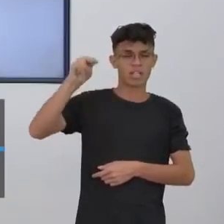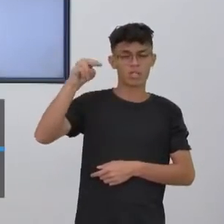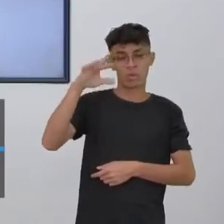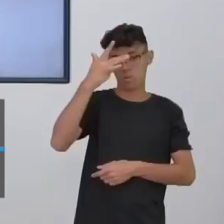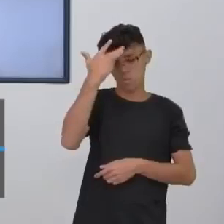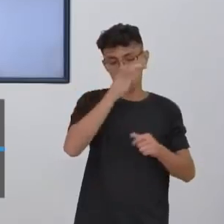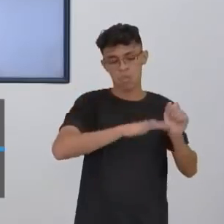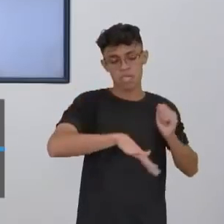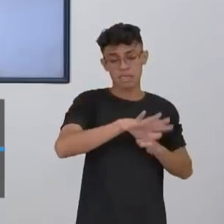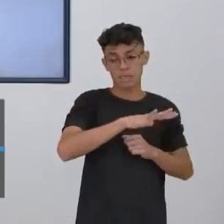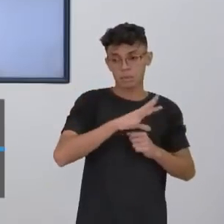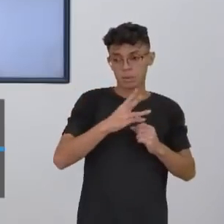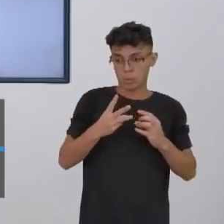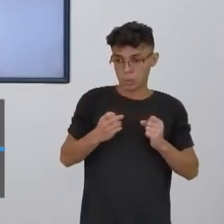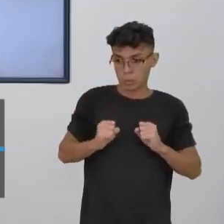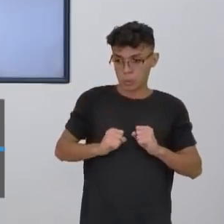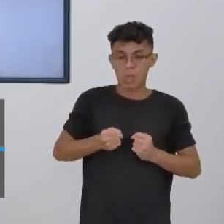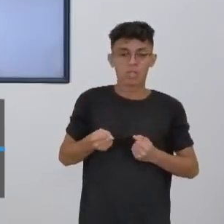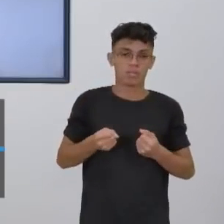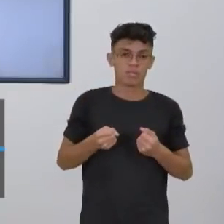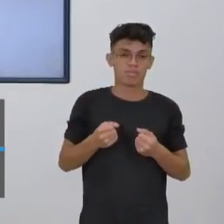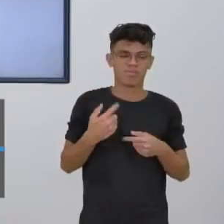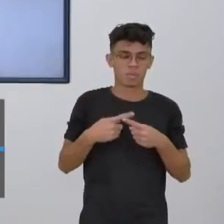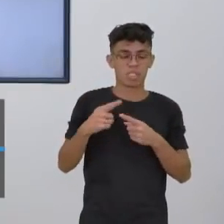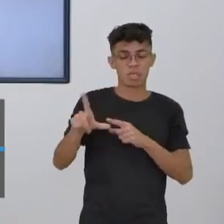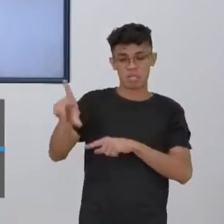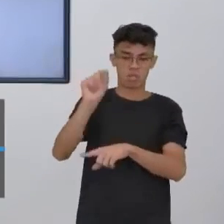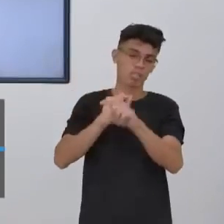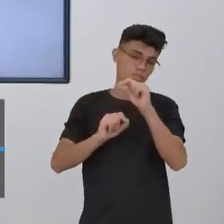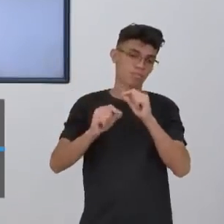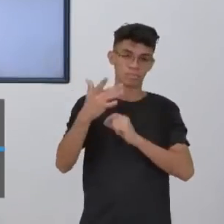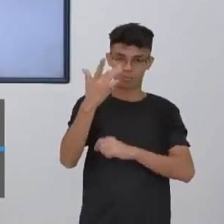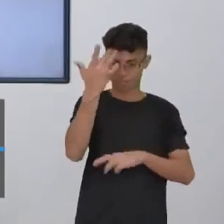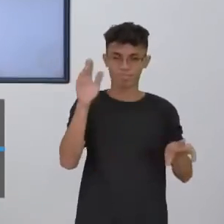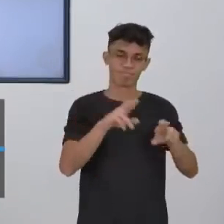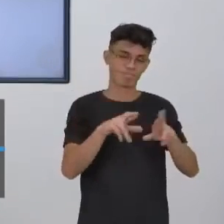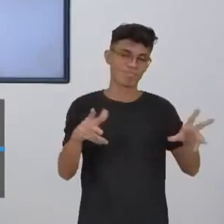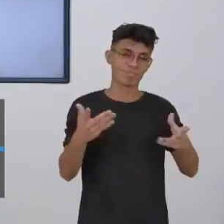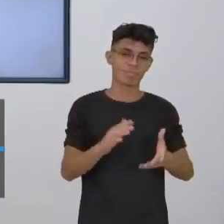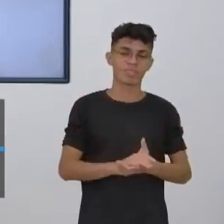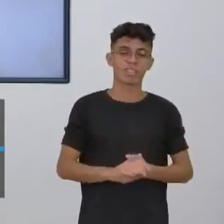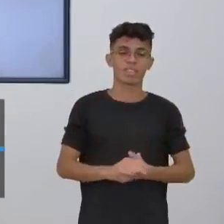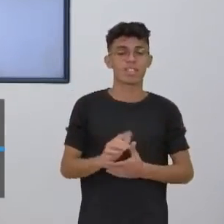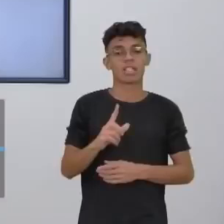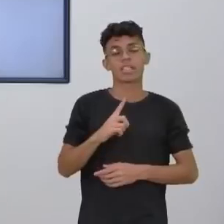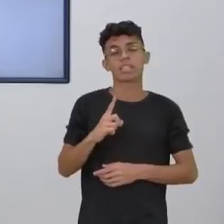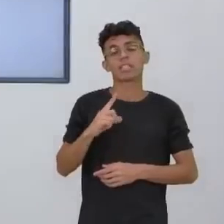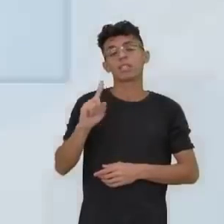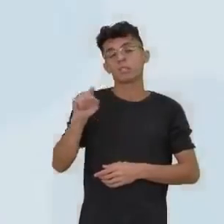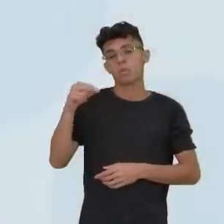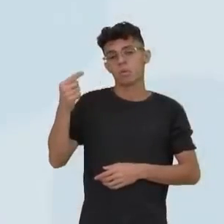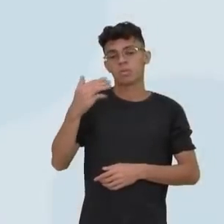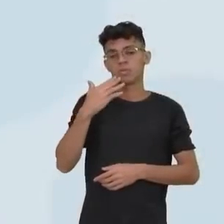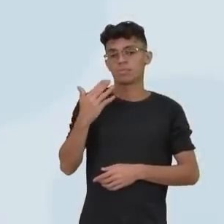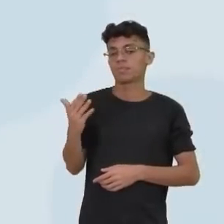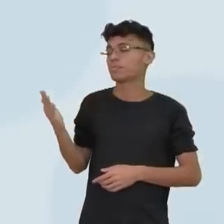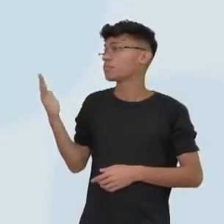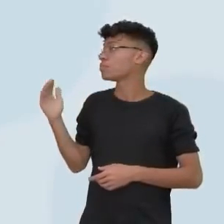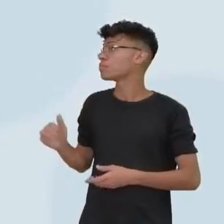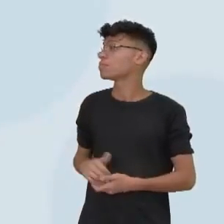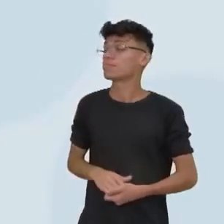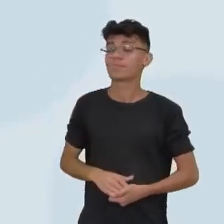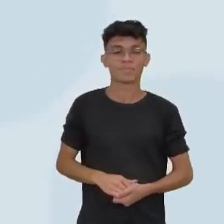estado, mais pistola ainda, tá? E aí a gente vai ter um outro evento interessante, pode voltar aqui para a nossa linha do